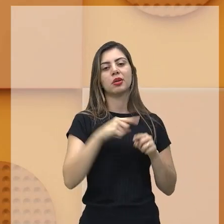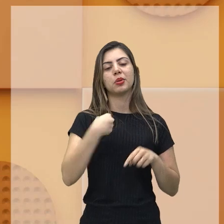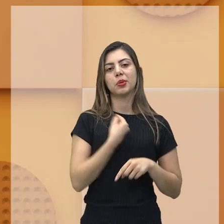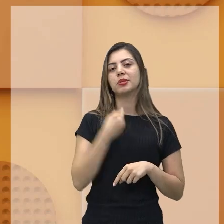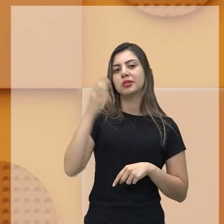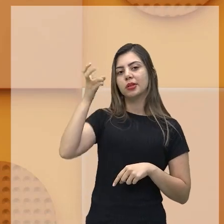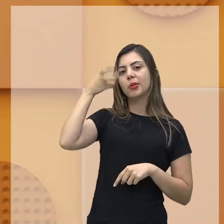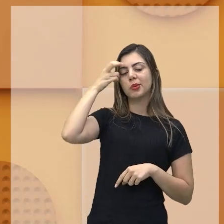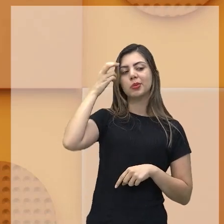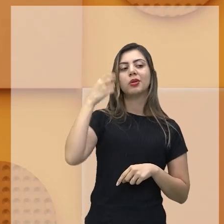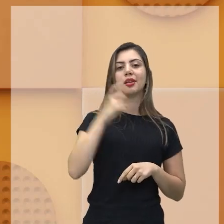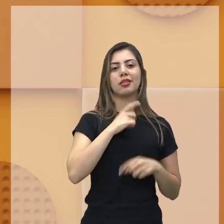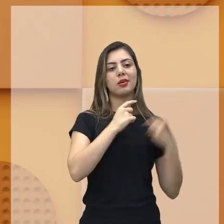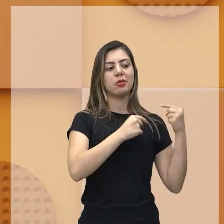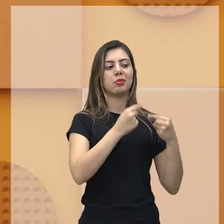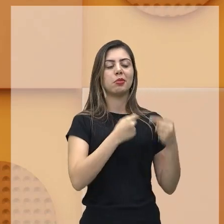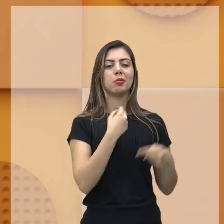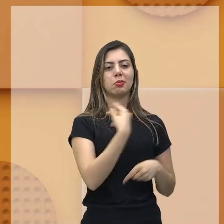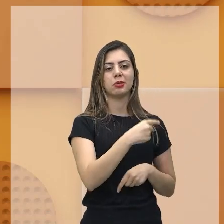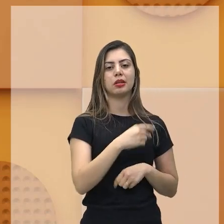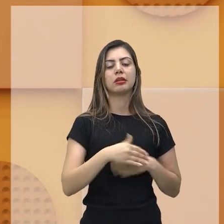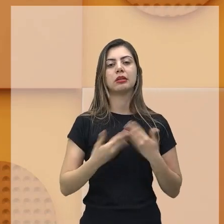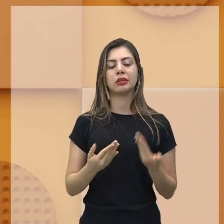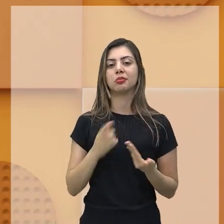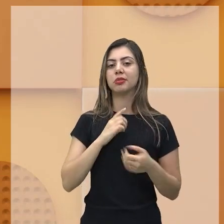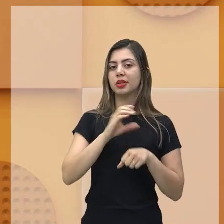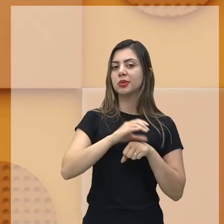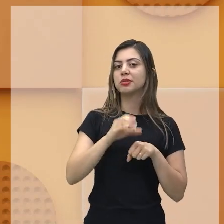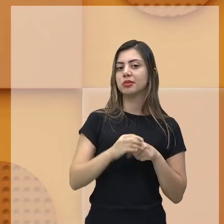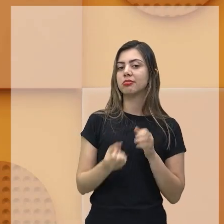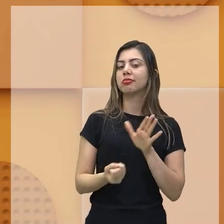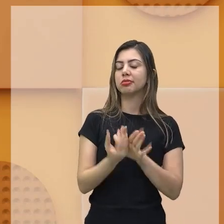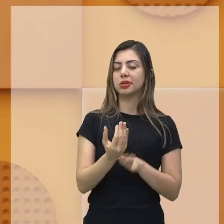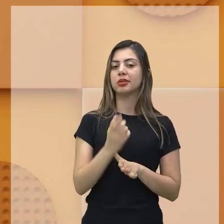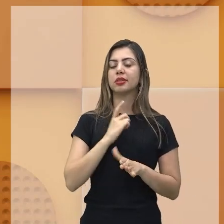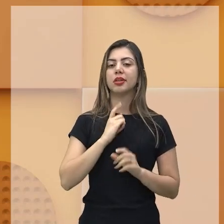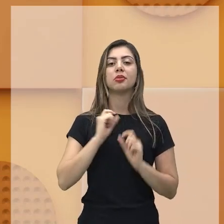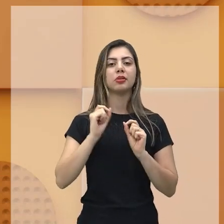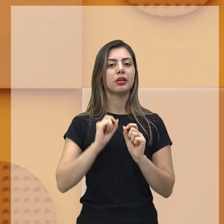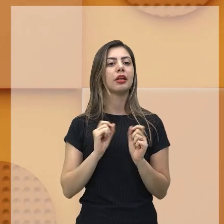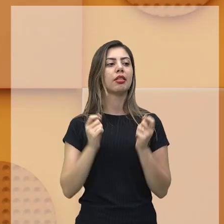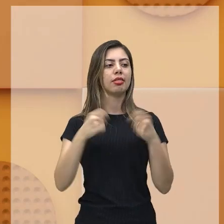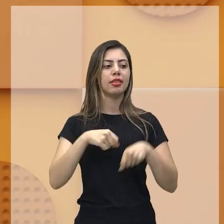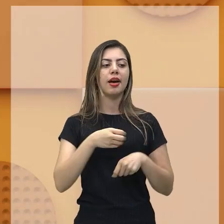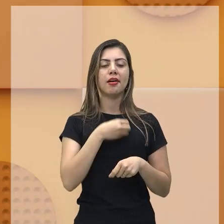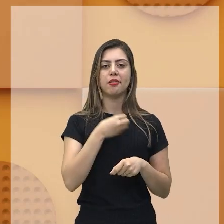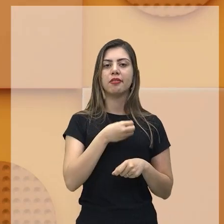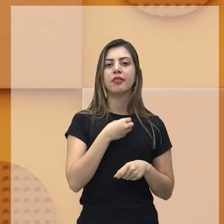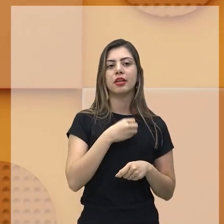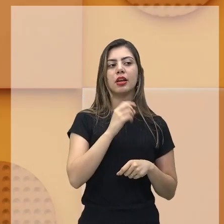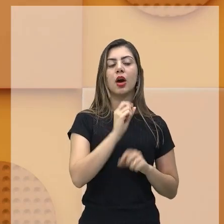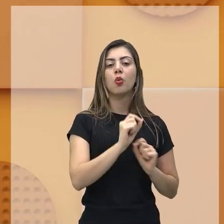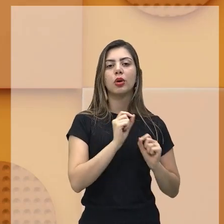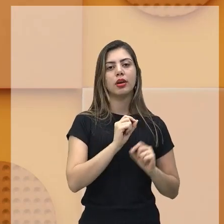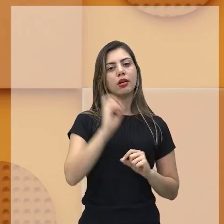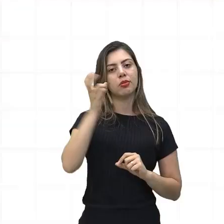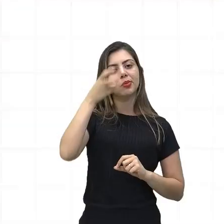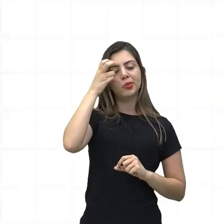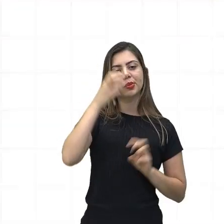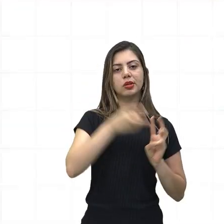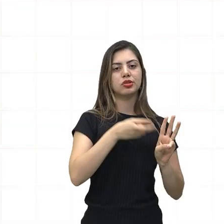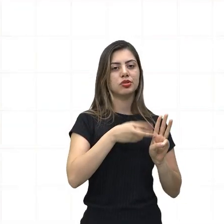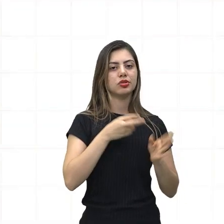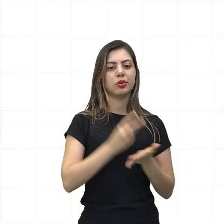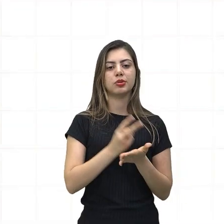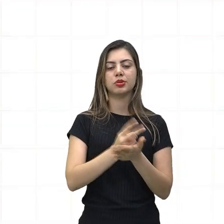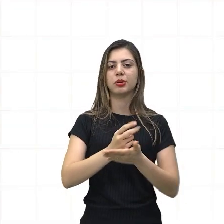cultural dos povos indígenas. Então a Constituição veio para isso também, para garantir a sobrevivência da cultura indígena. Vamos